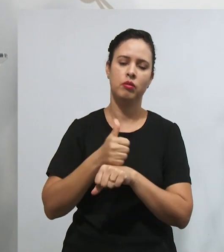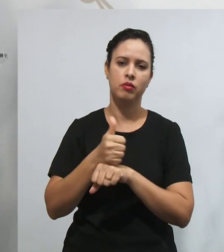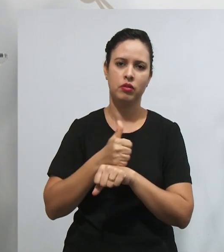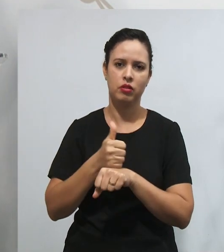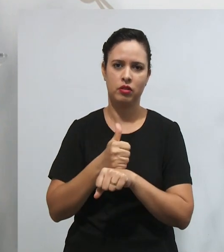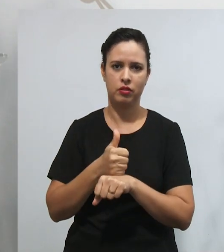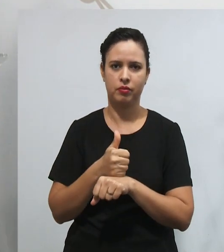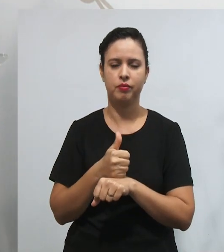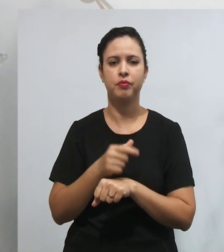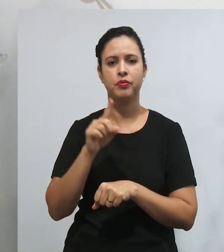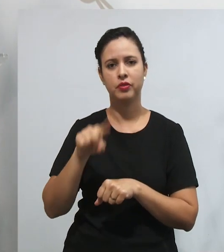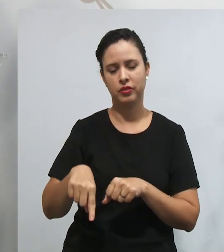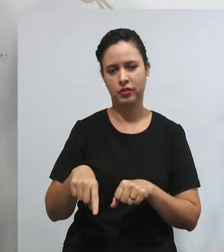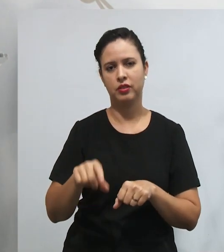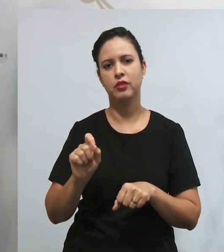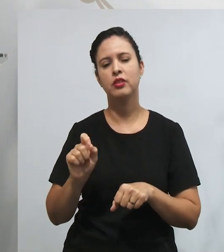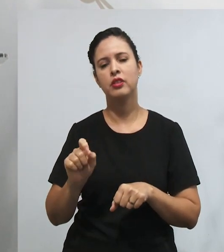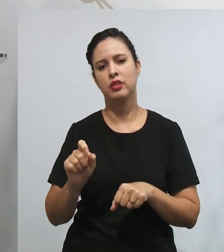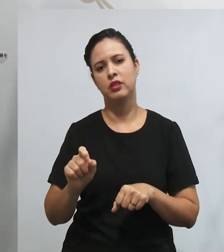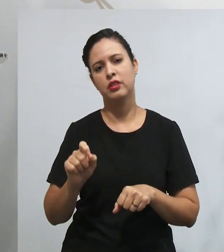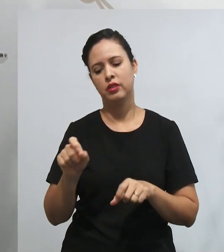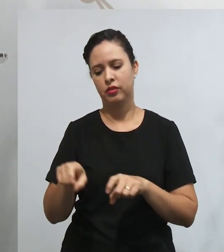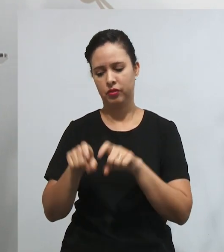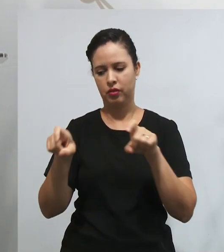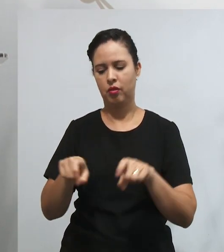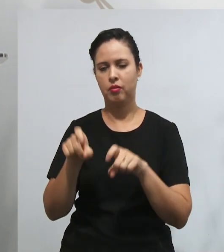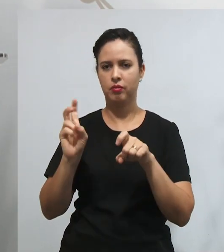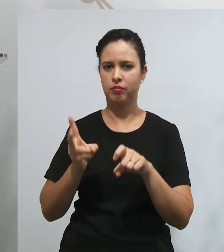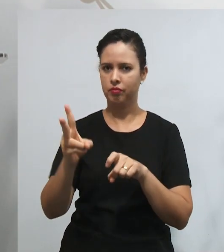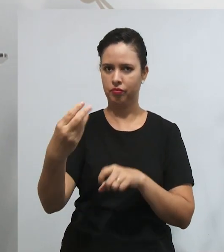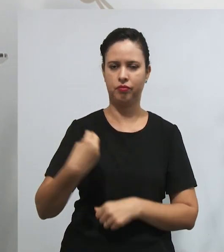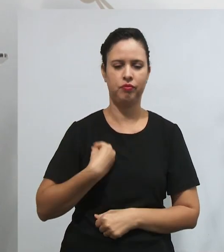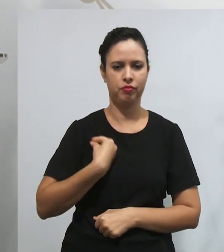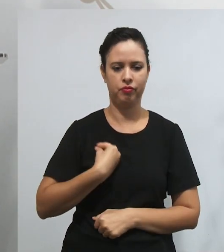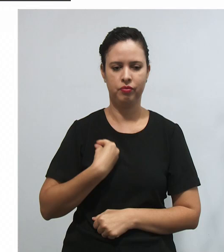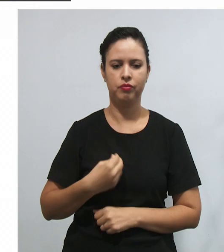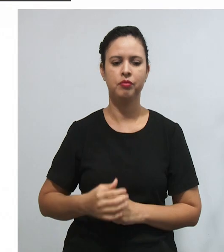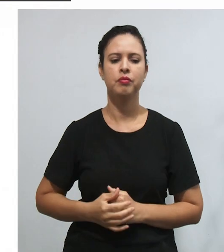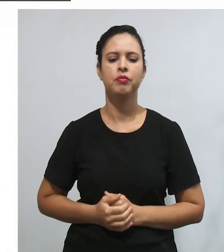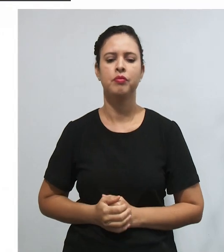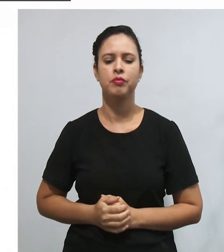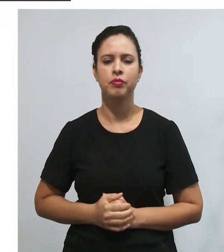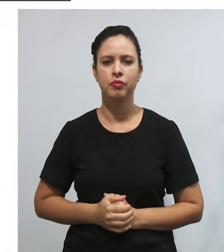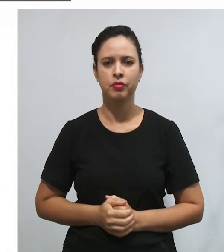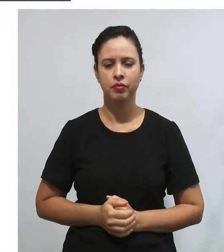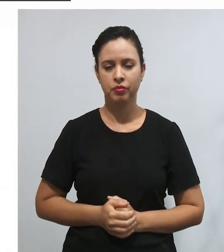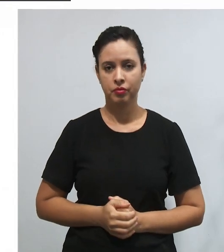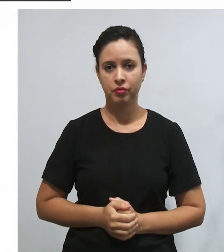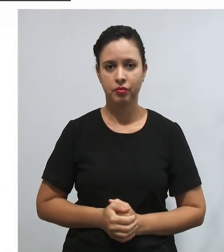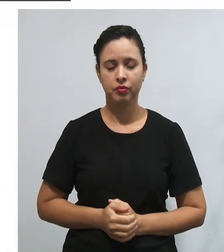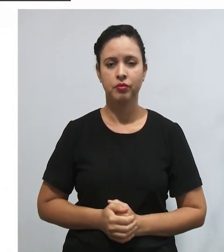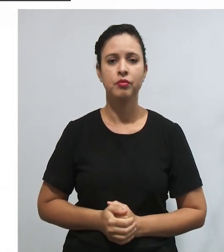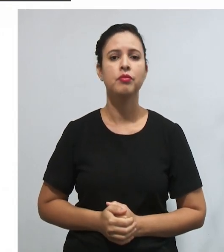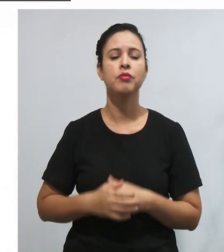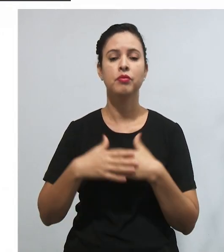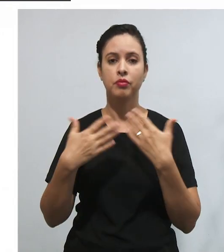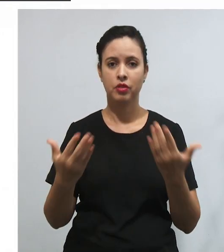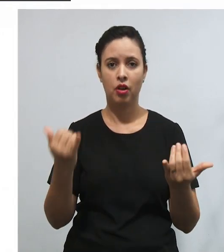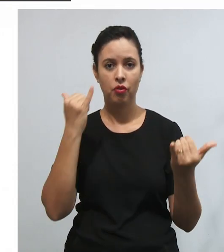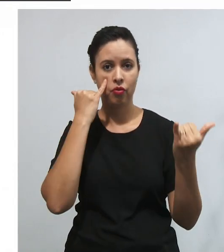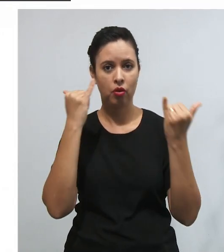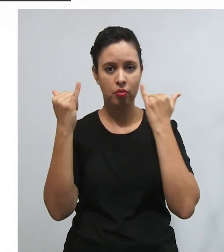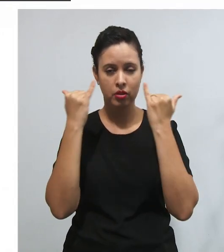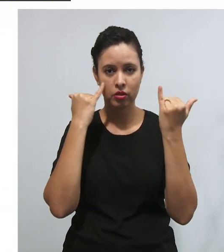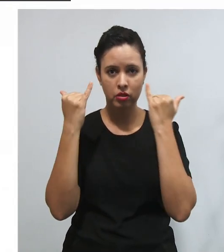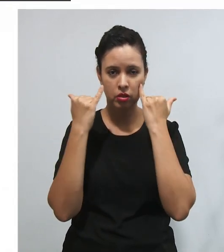sai mais da gente, essa é a verdade, né? Então, aqui a gente tem informação mais automática e para que isso aconteça, essa informação automática tem que